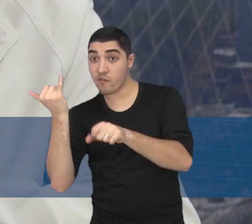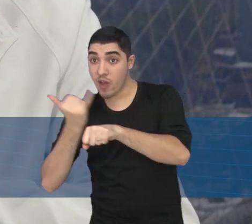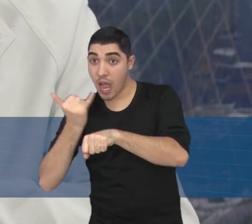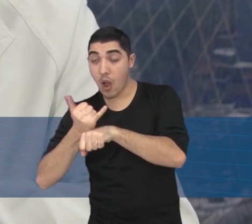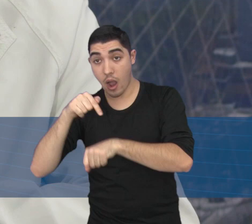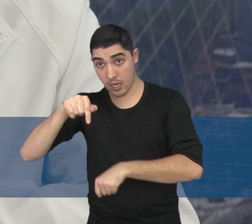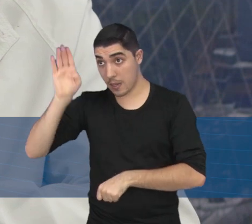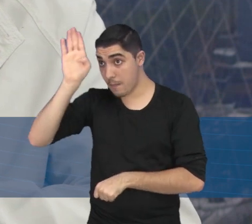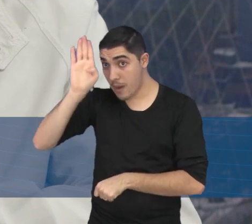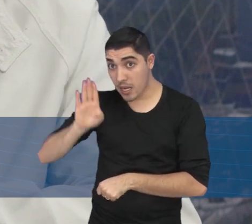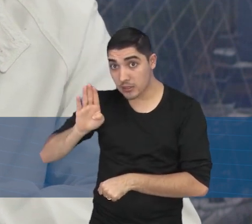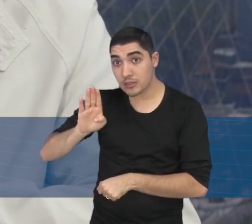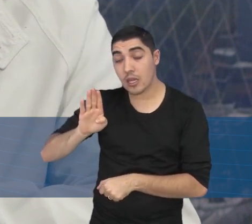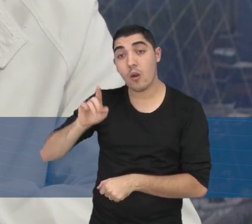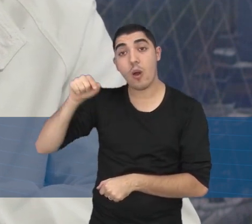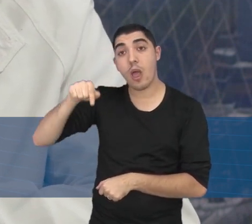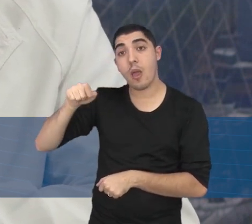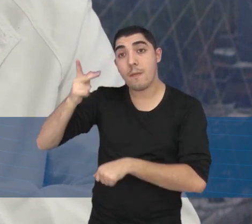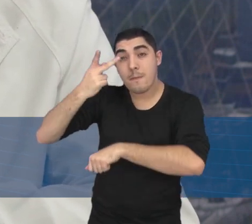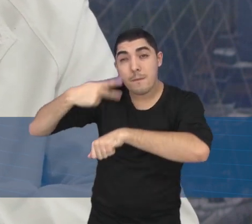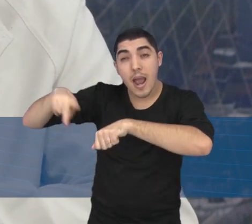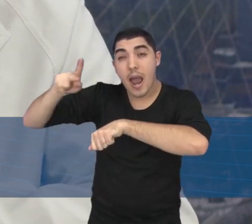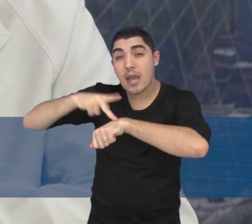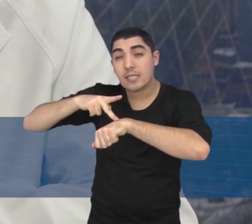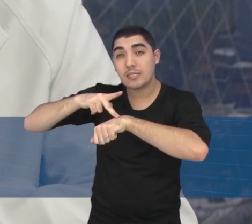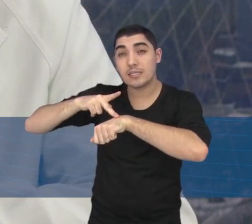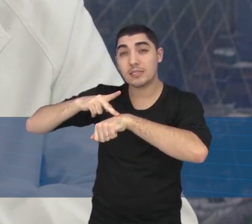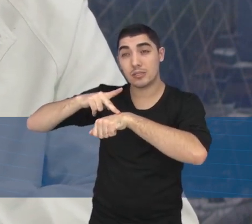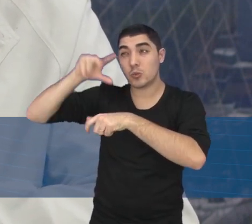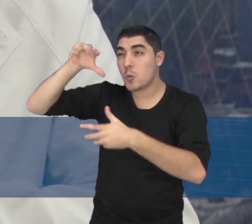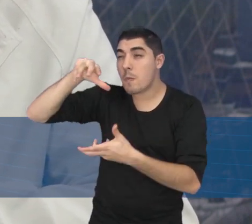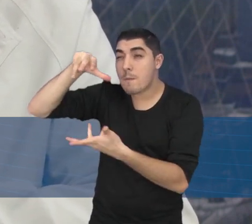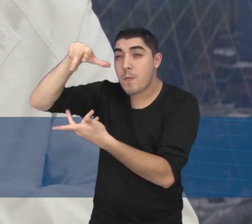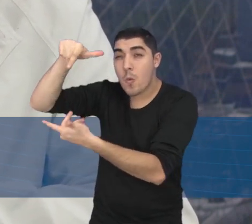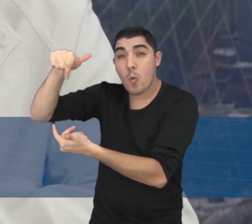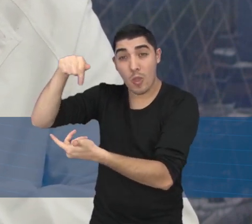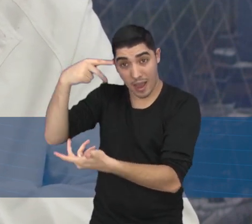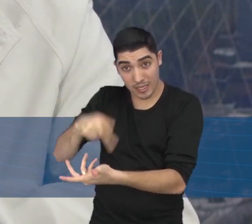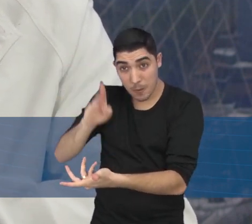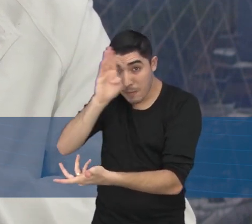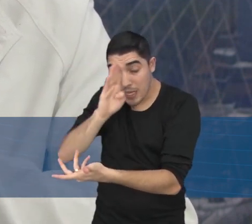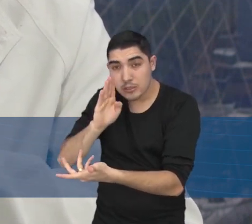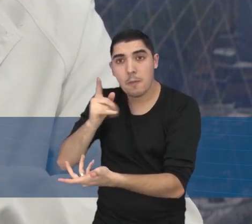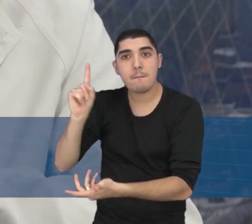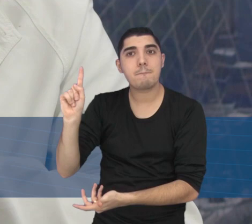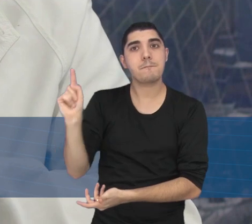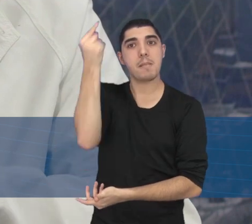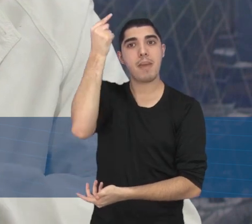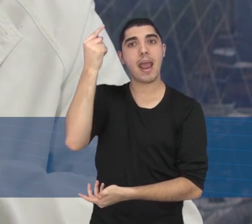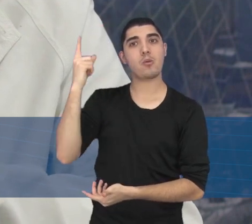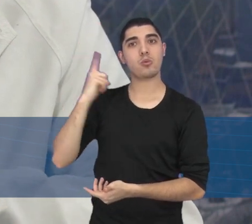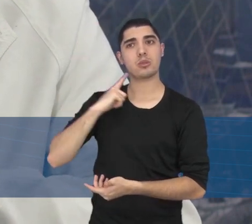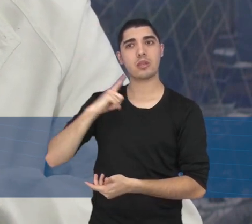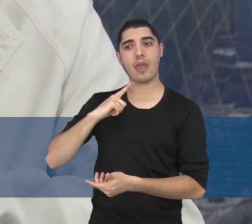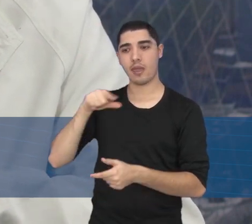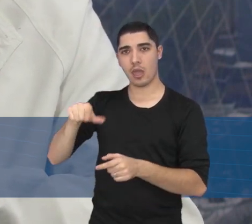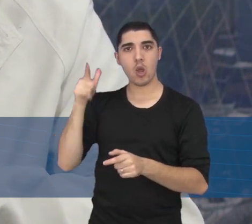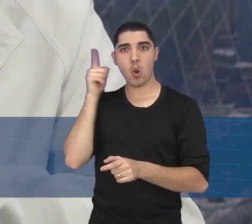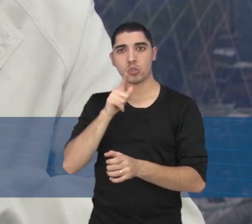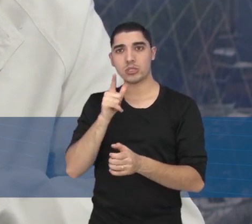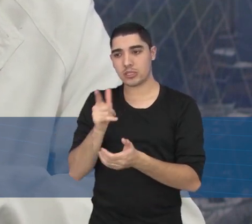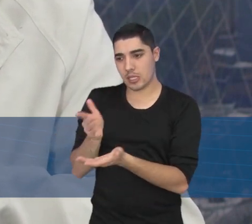é, no mundo, o que mais recicla latas de alumínio. Ele está perto de